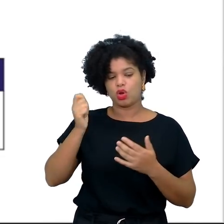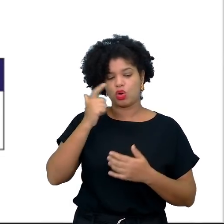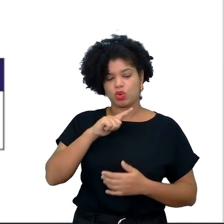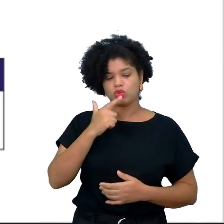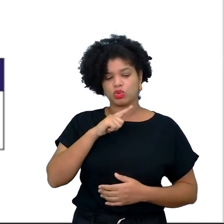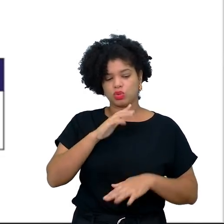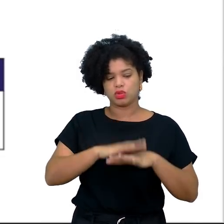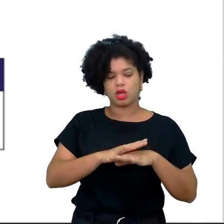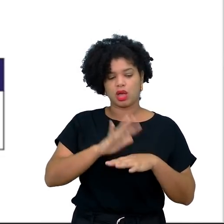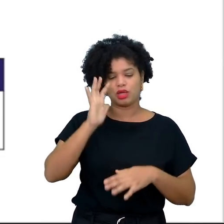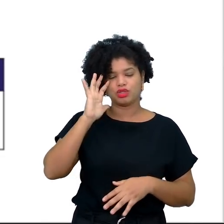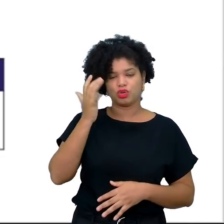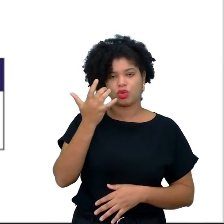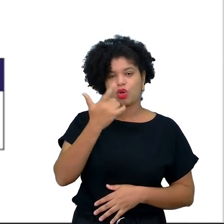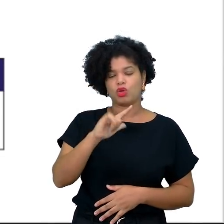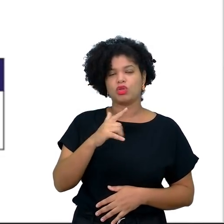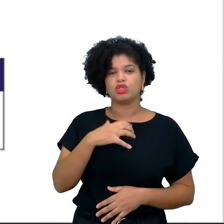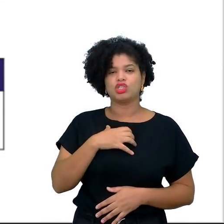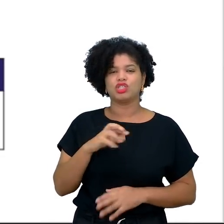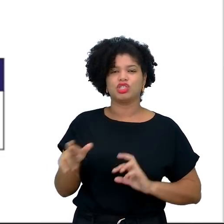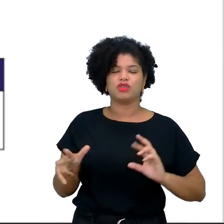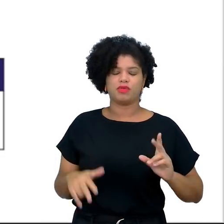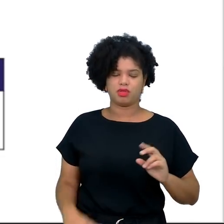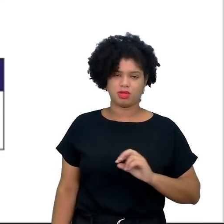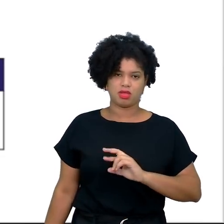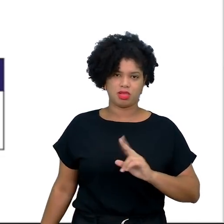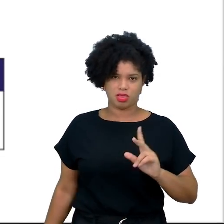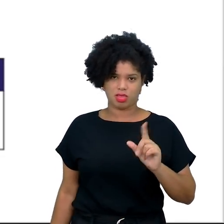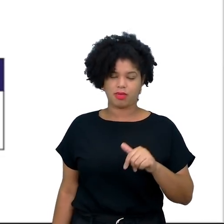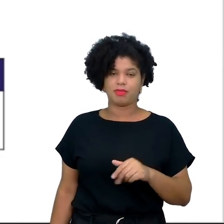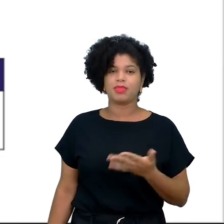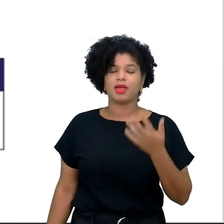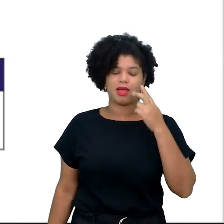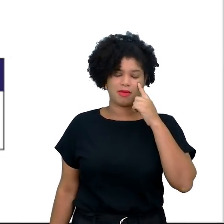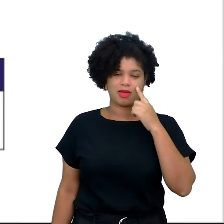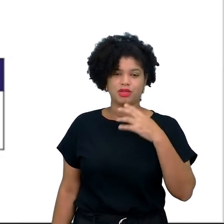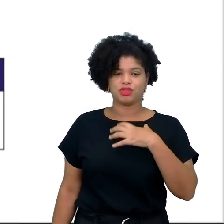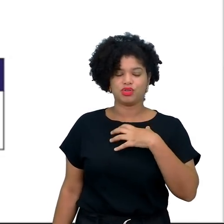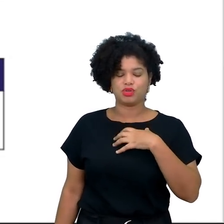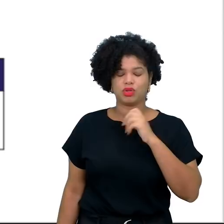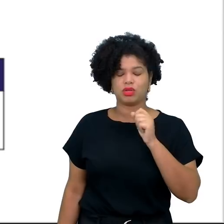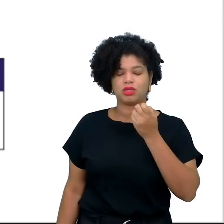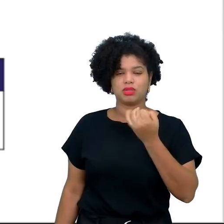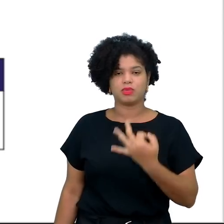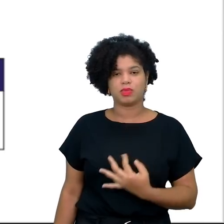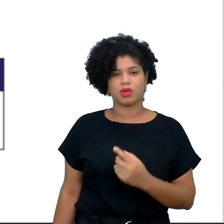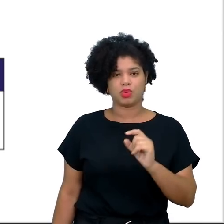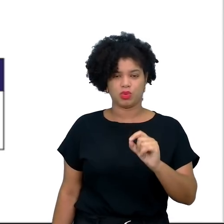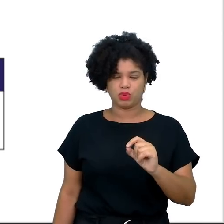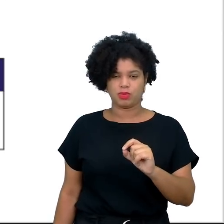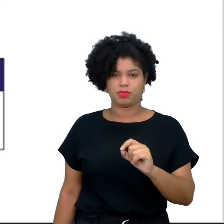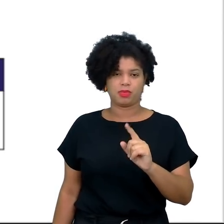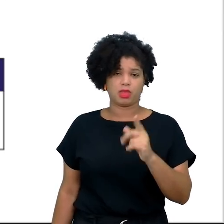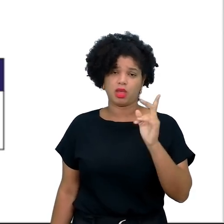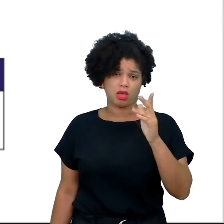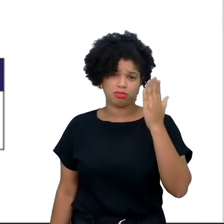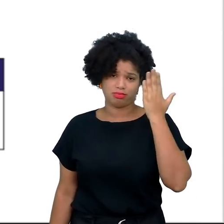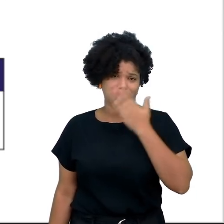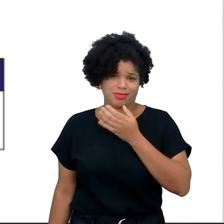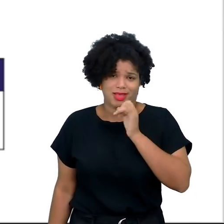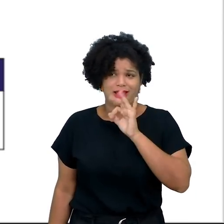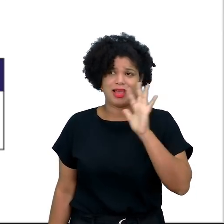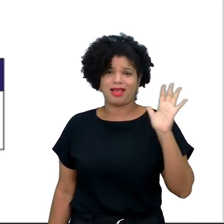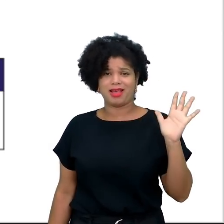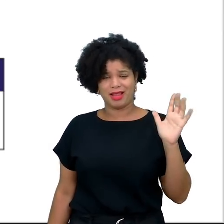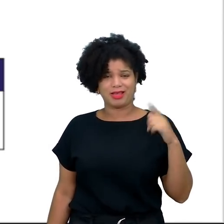a situação de uma maneira equivocada. Então, falando dessa forma, você pode dizer que isso é evidente, né? Lógico, se